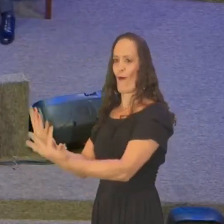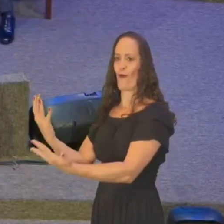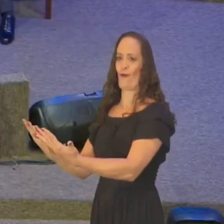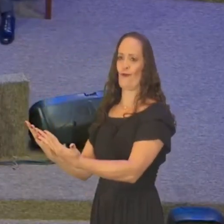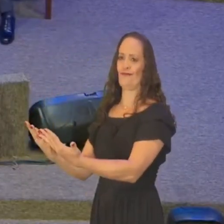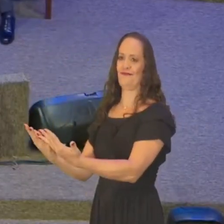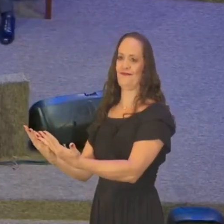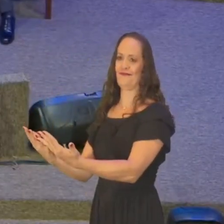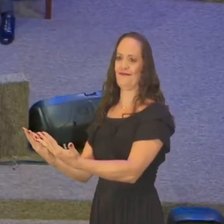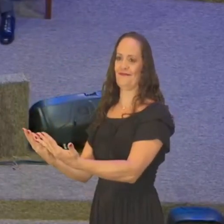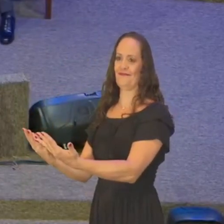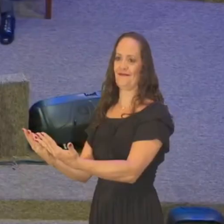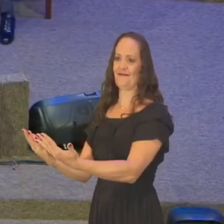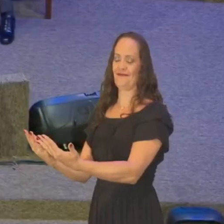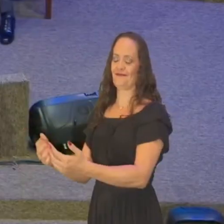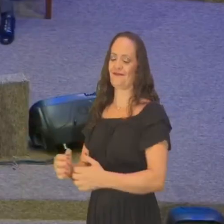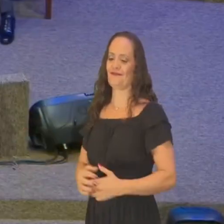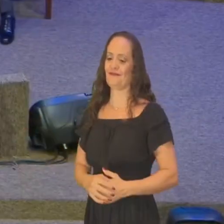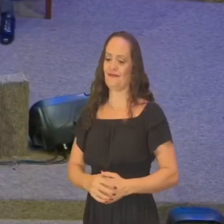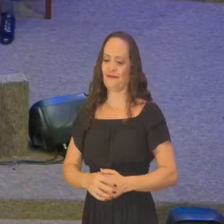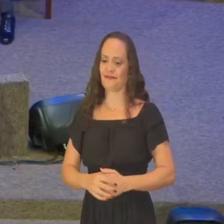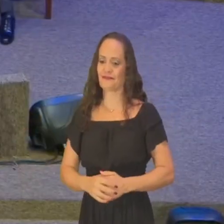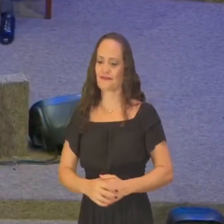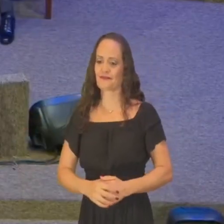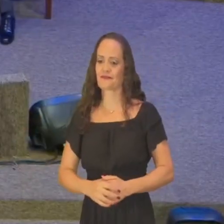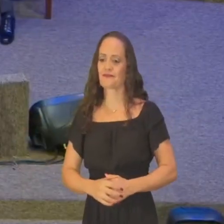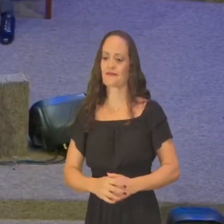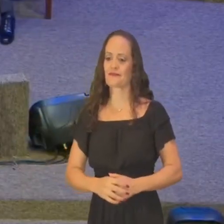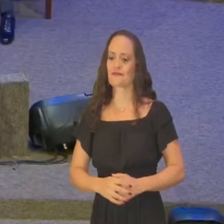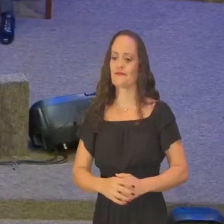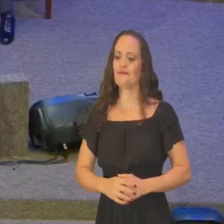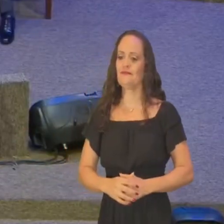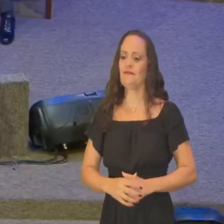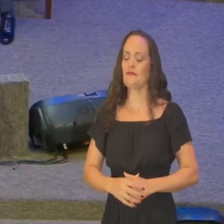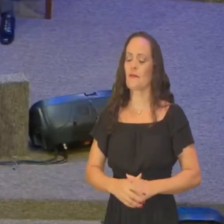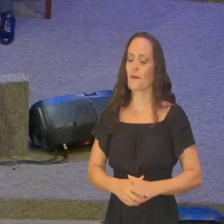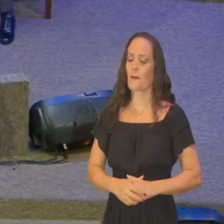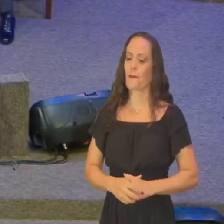resposta naquele tempo para aquela nação.